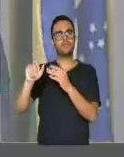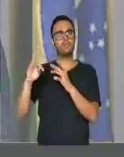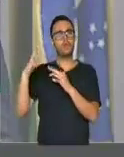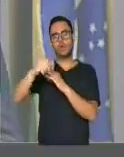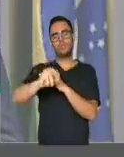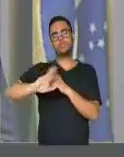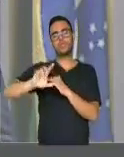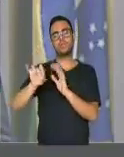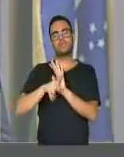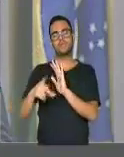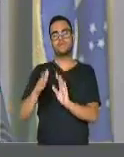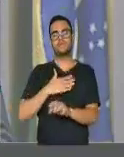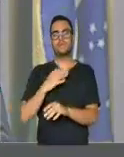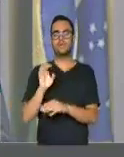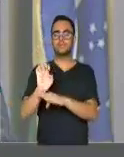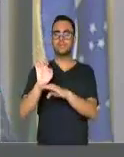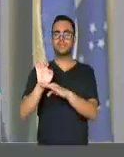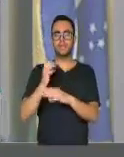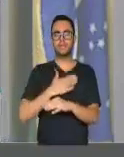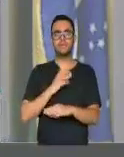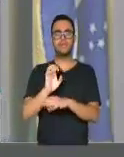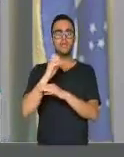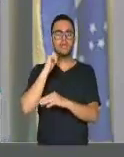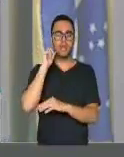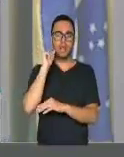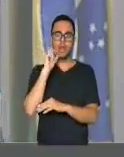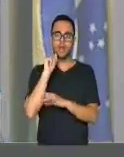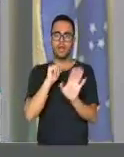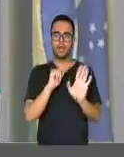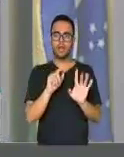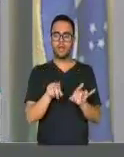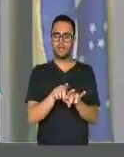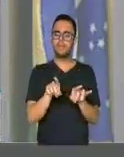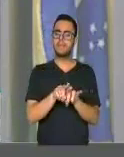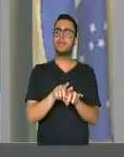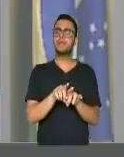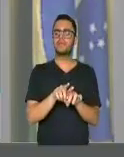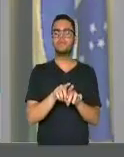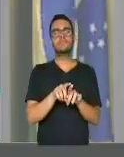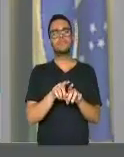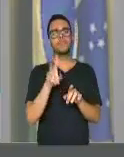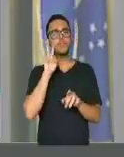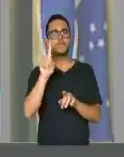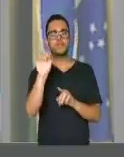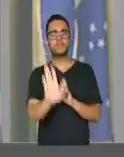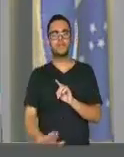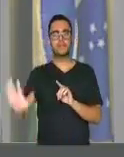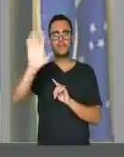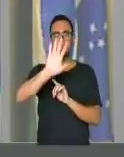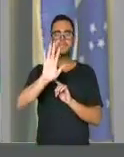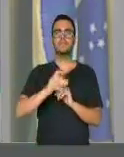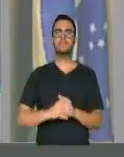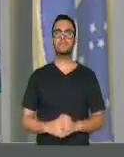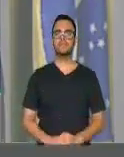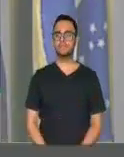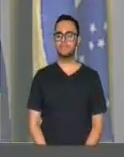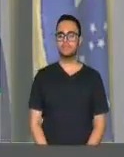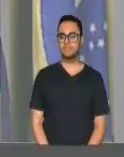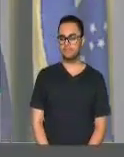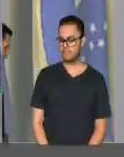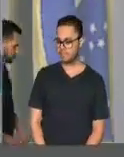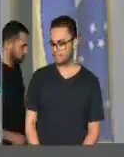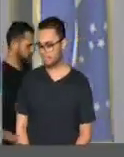também, especialmente no meu estado, no meu querido estado de Alagoas, mas também como todo o país. E esta semana,